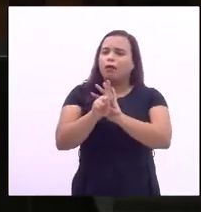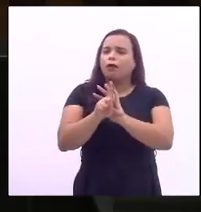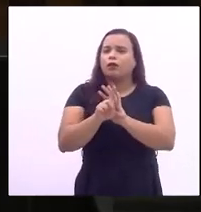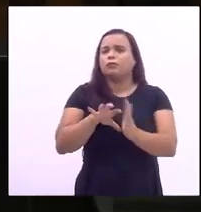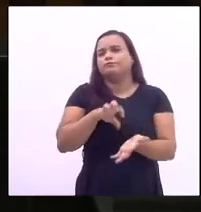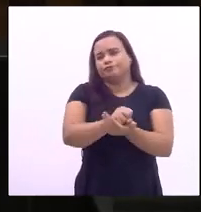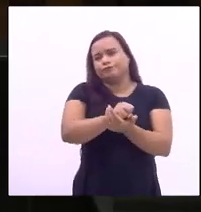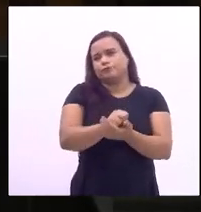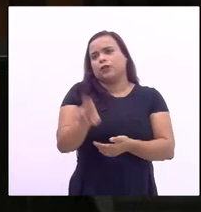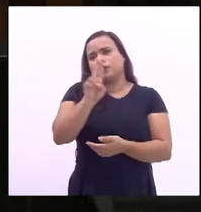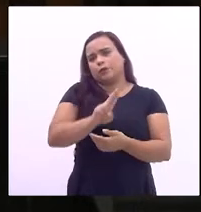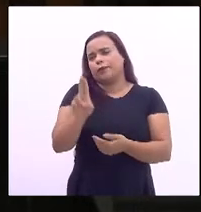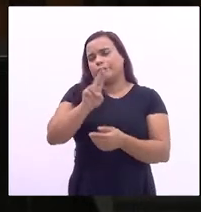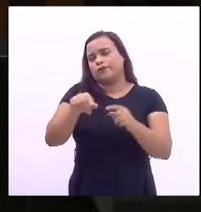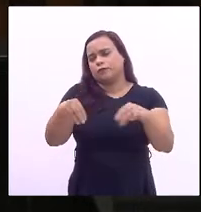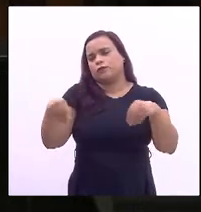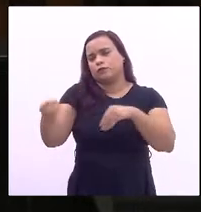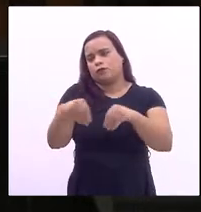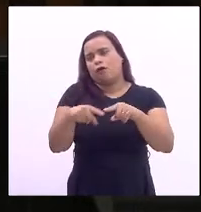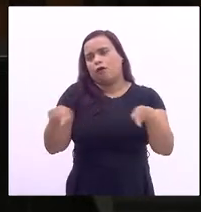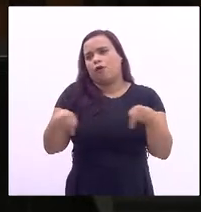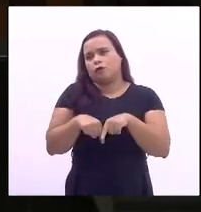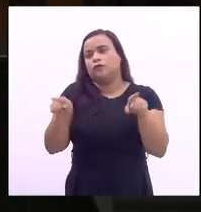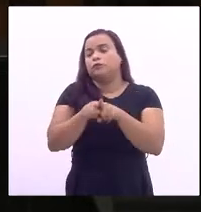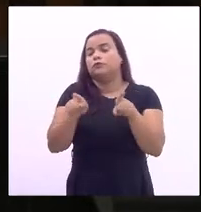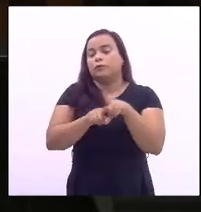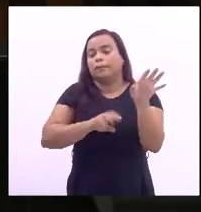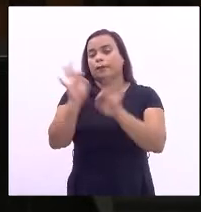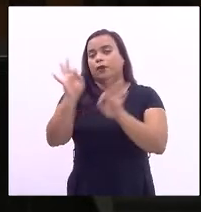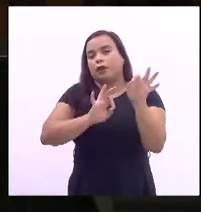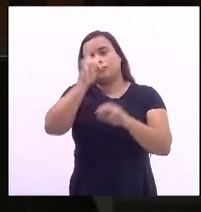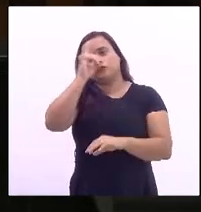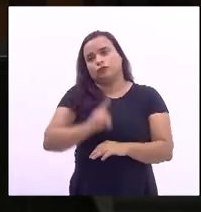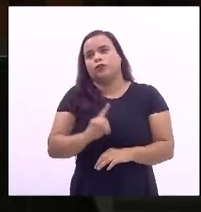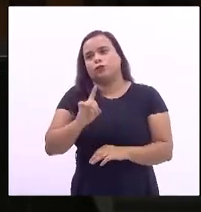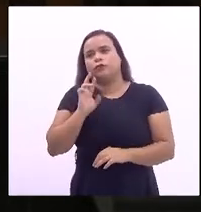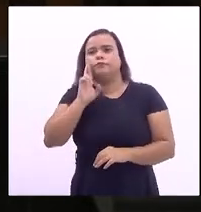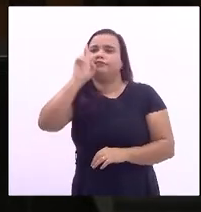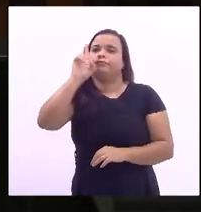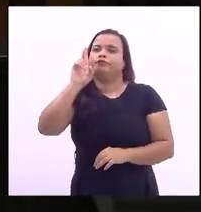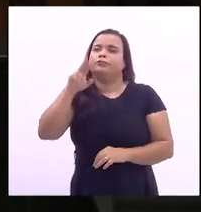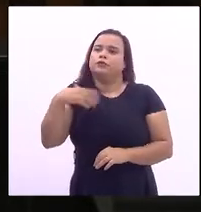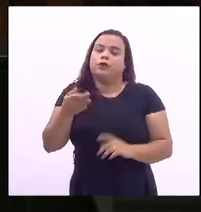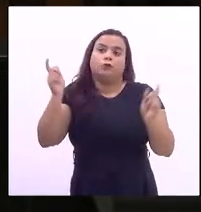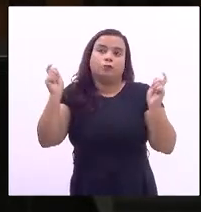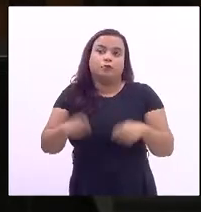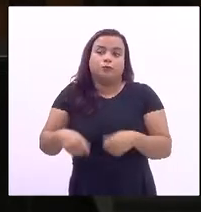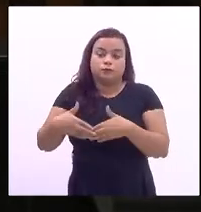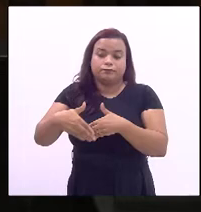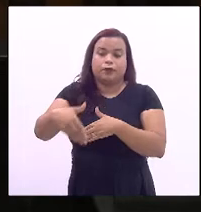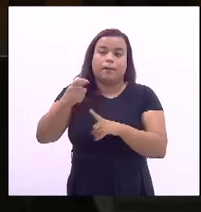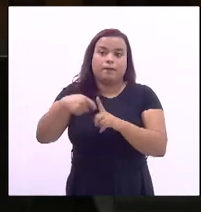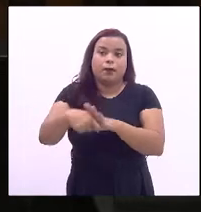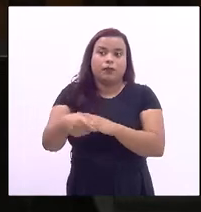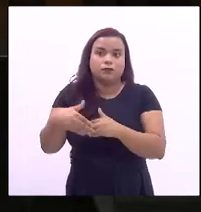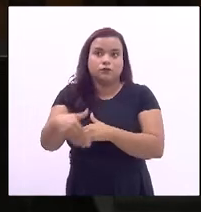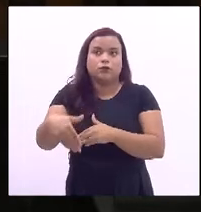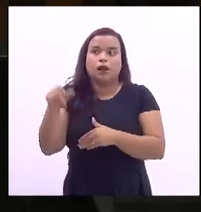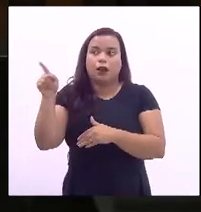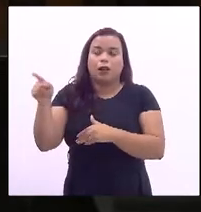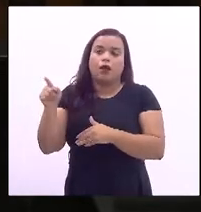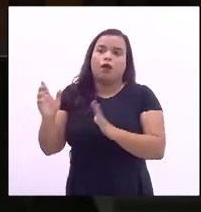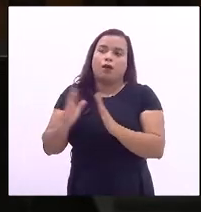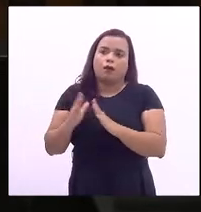ocupação e uso do solo e o plano diretor é possível que daqui a alguns meses aquele